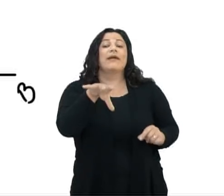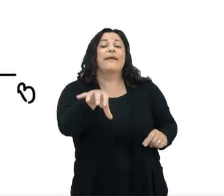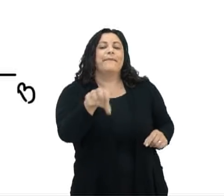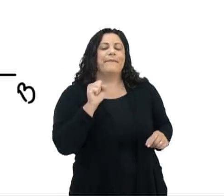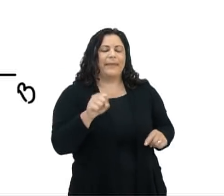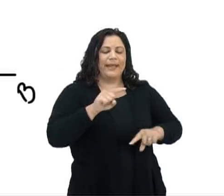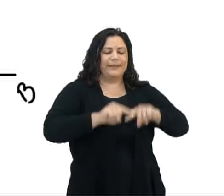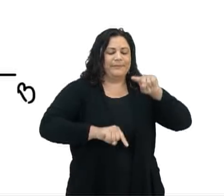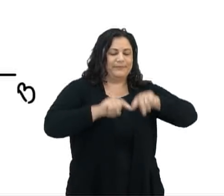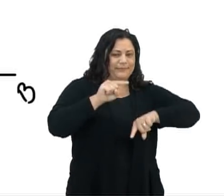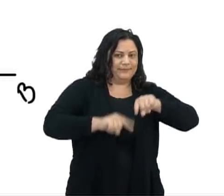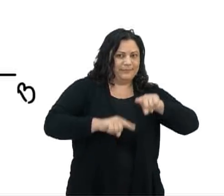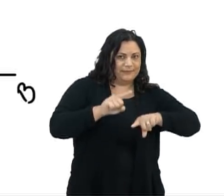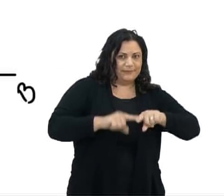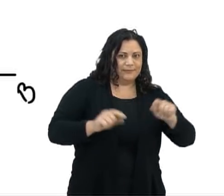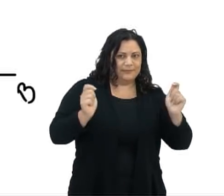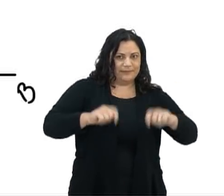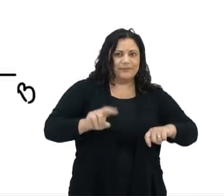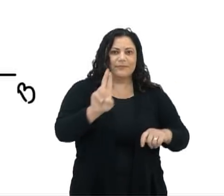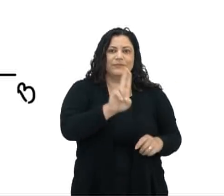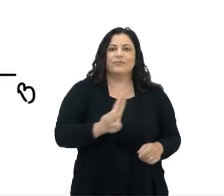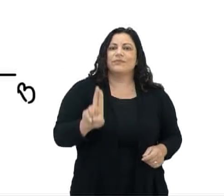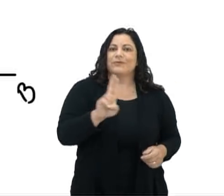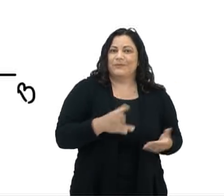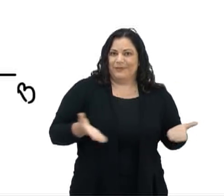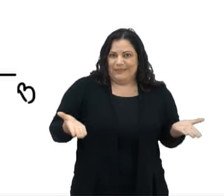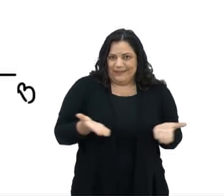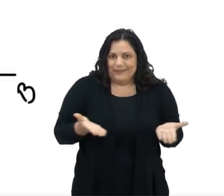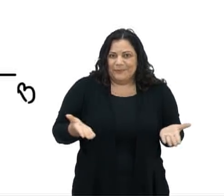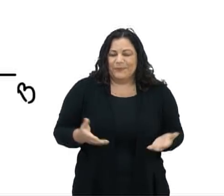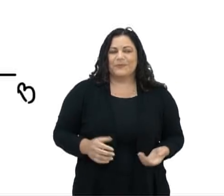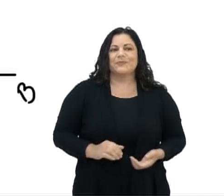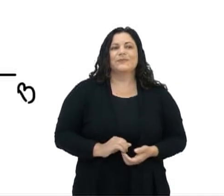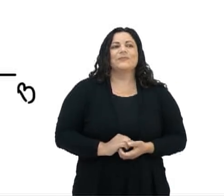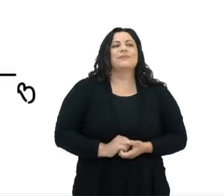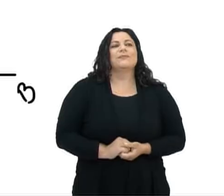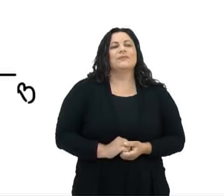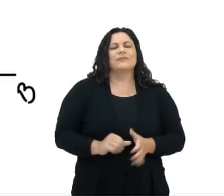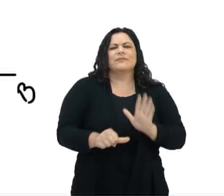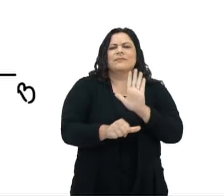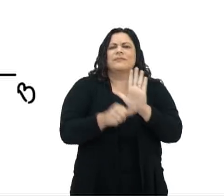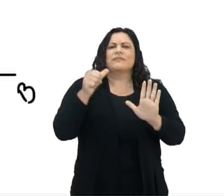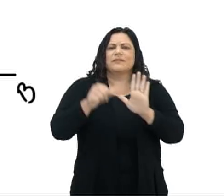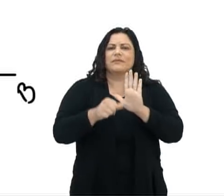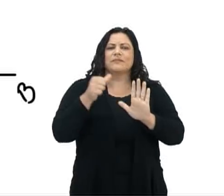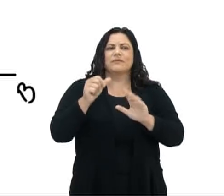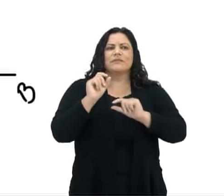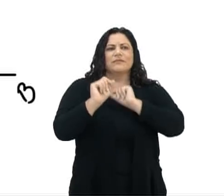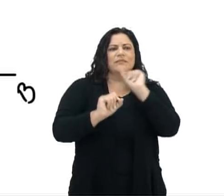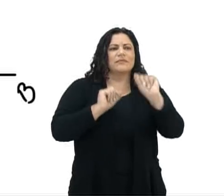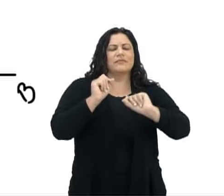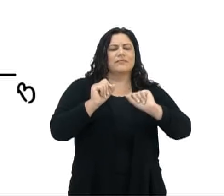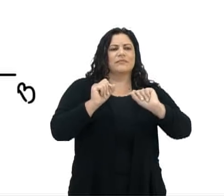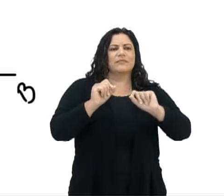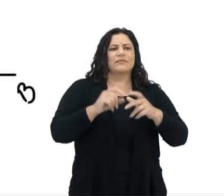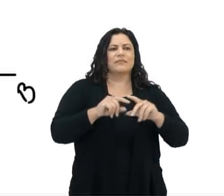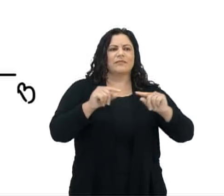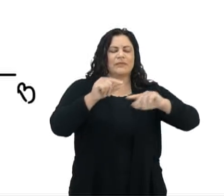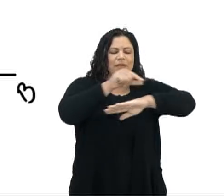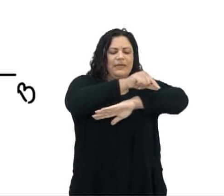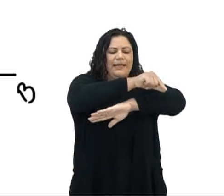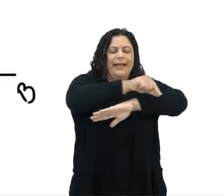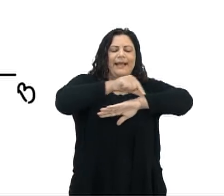seu compasso, pega sua régua, que nós vamos precisar dele nesse momento. Primeira coisa que nós vamos fazer é traçar um segmento de reta